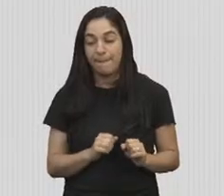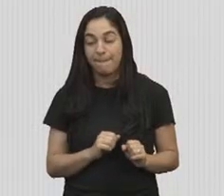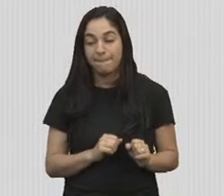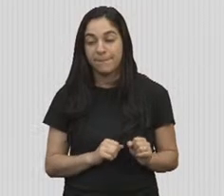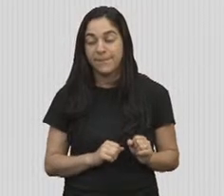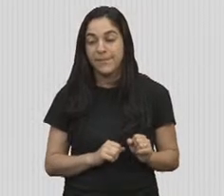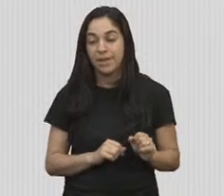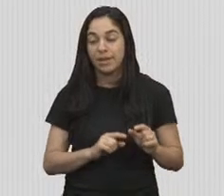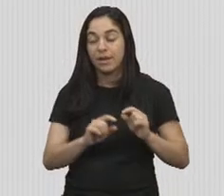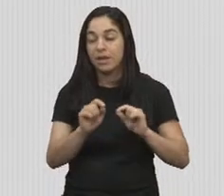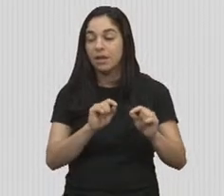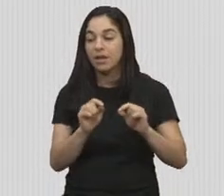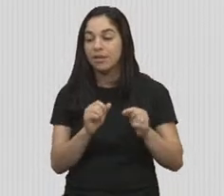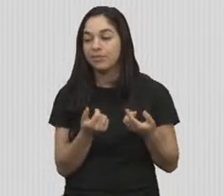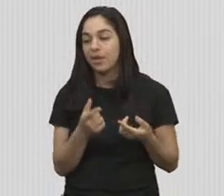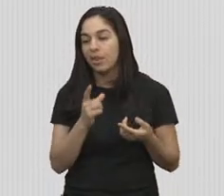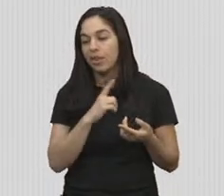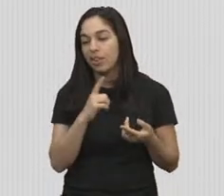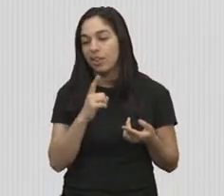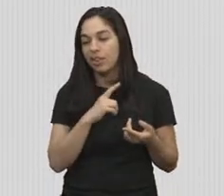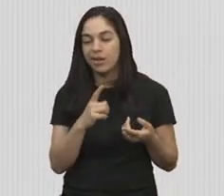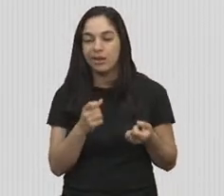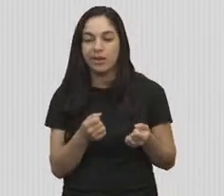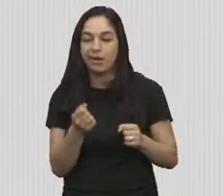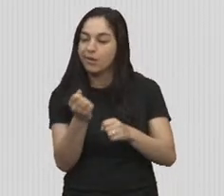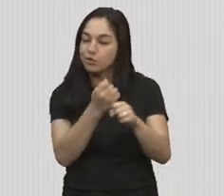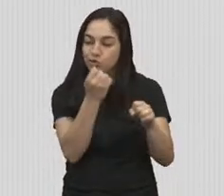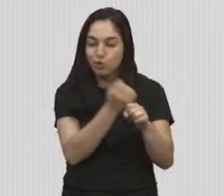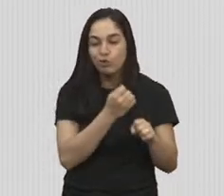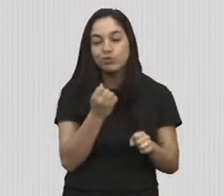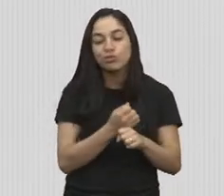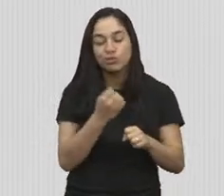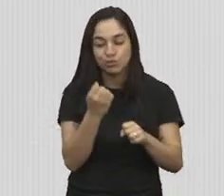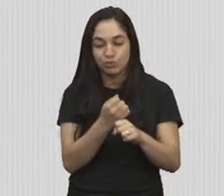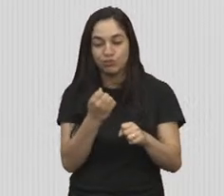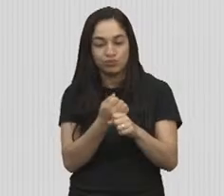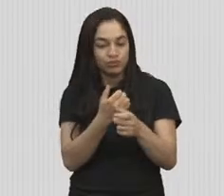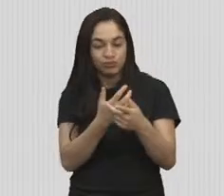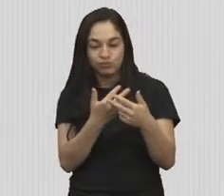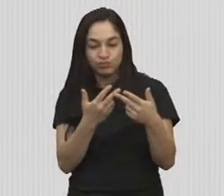que são os derivados, né, de restante de obra, de